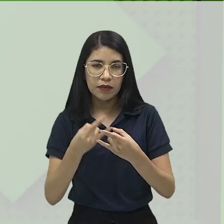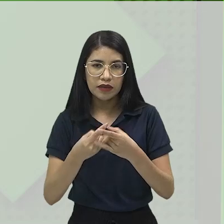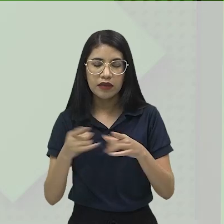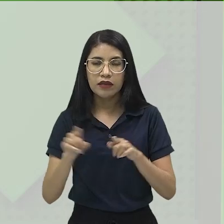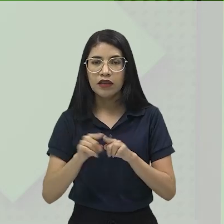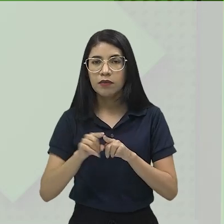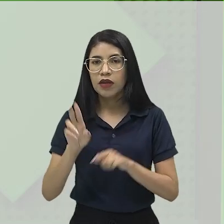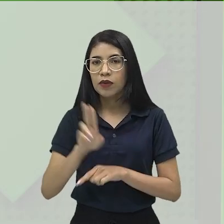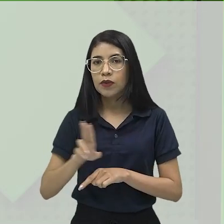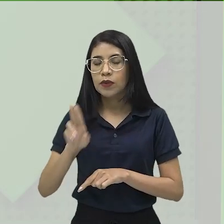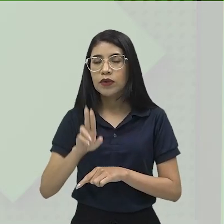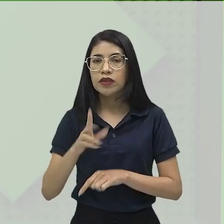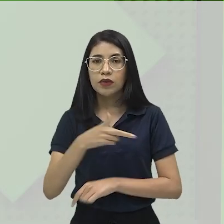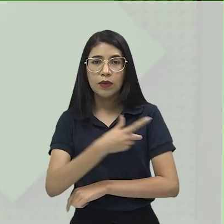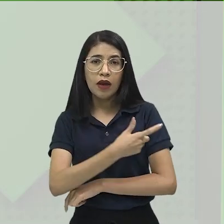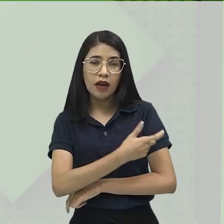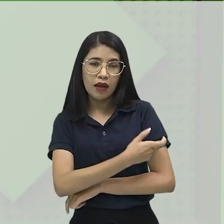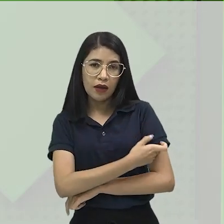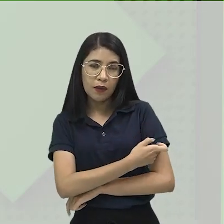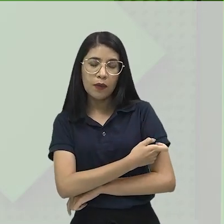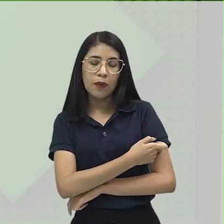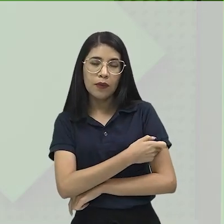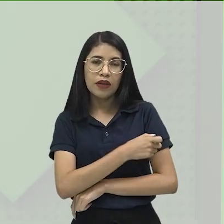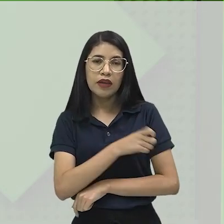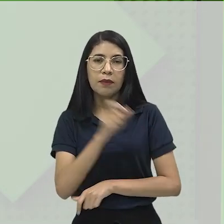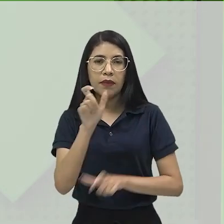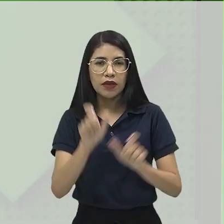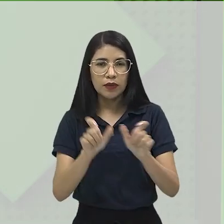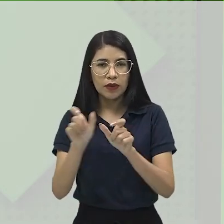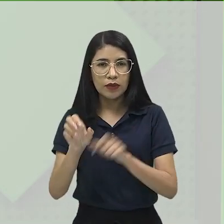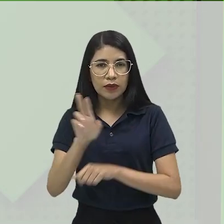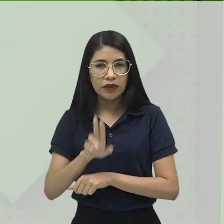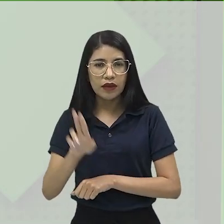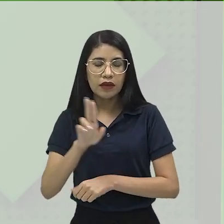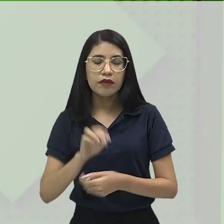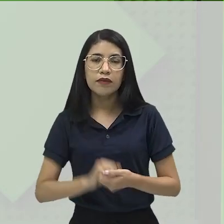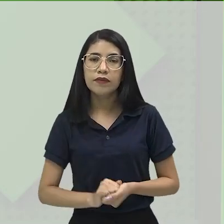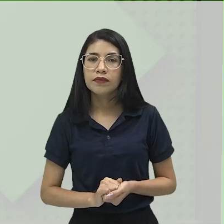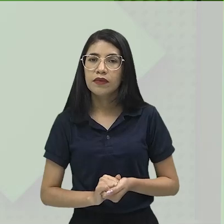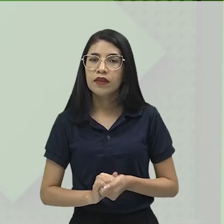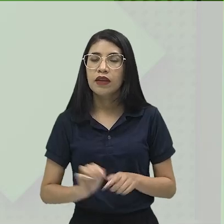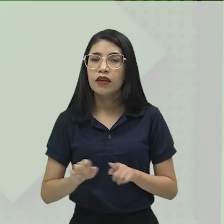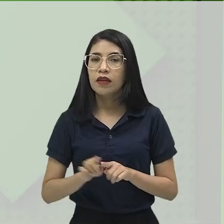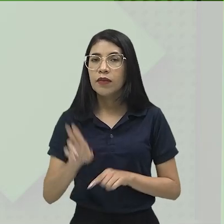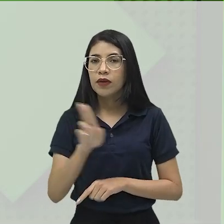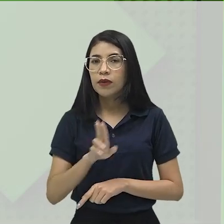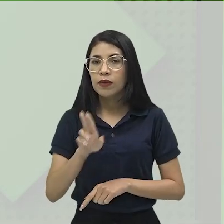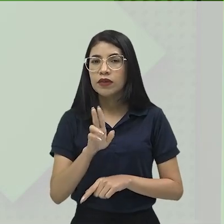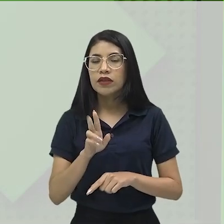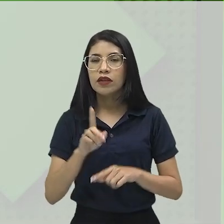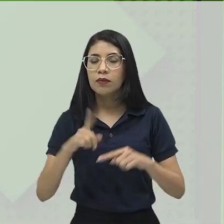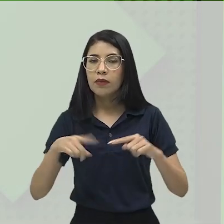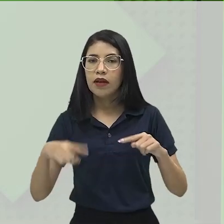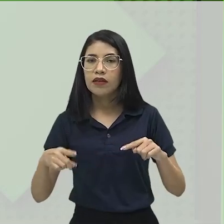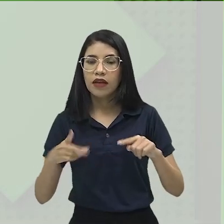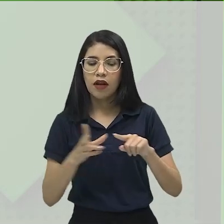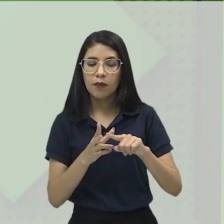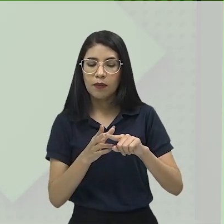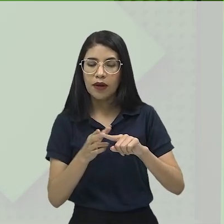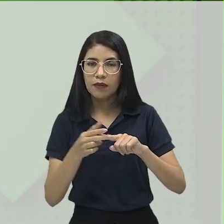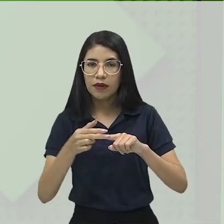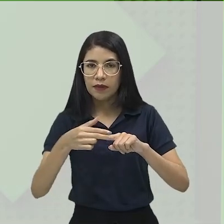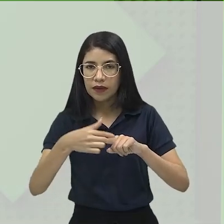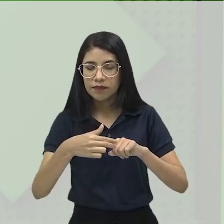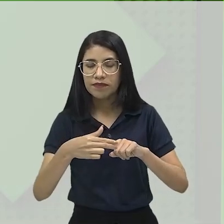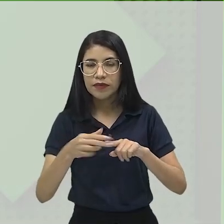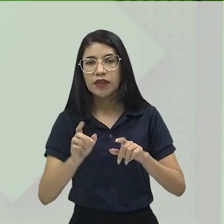pela utilização de agulhas ou seringas que foram reaproveitadas, pela utilização de instrumentos cortadores de